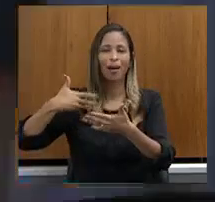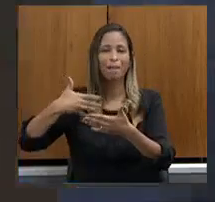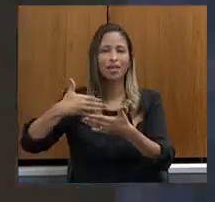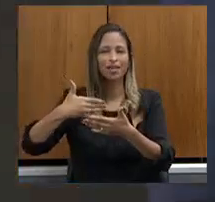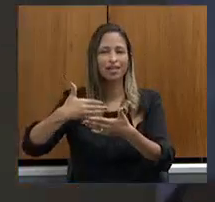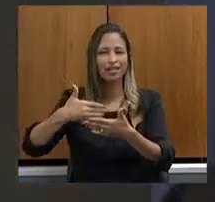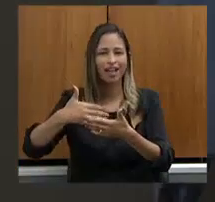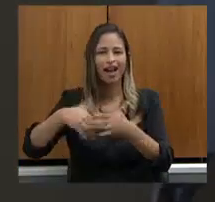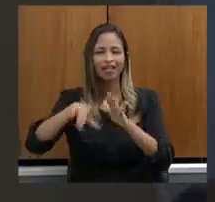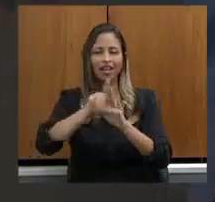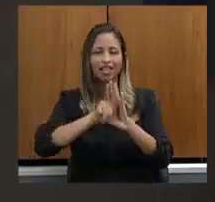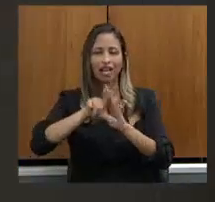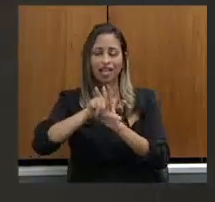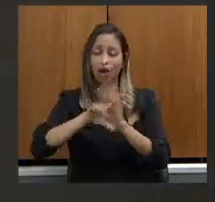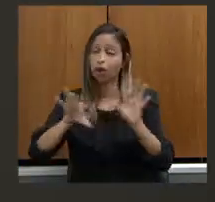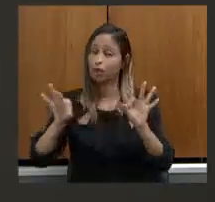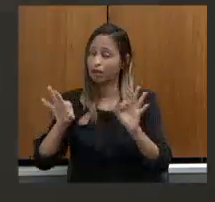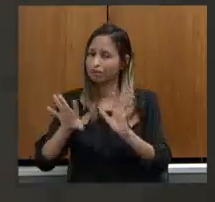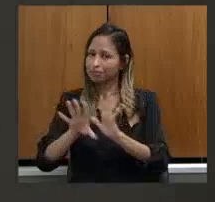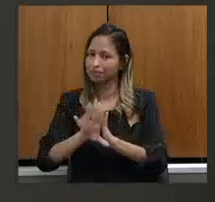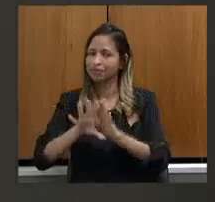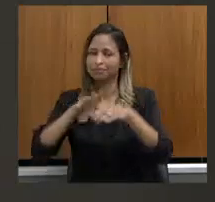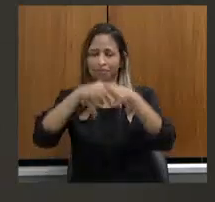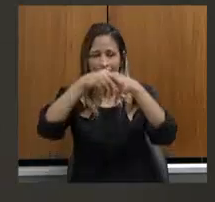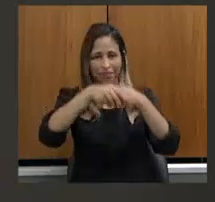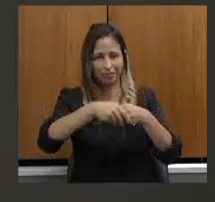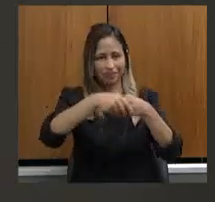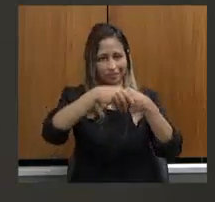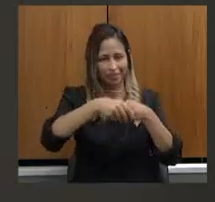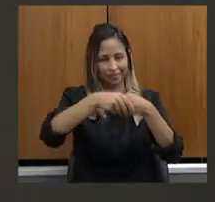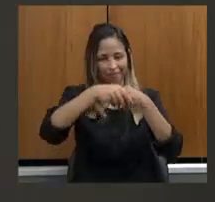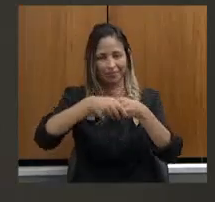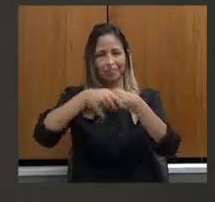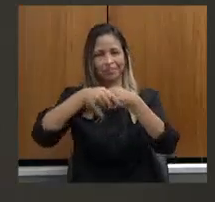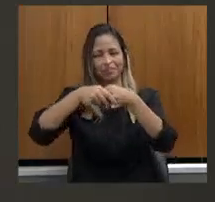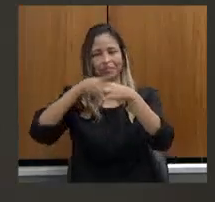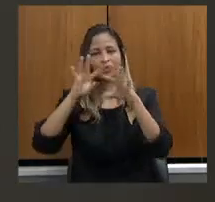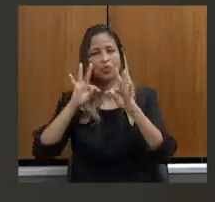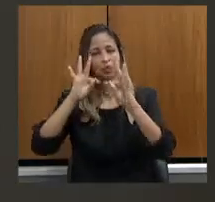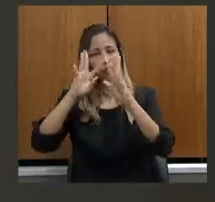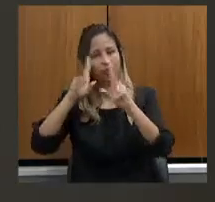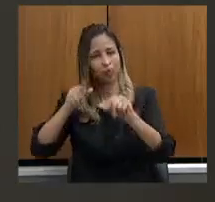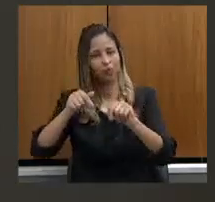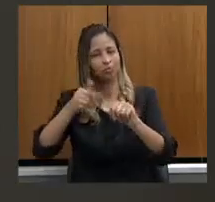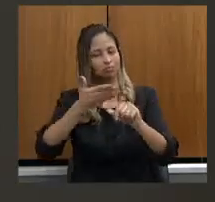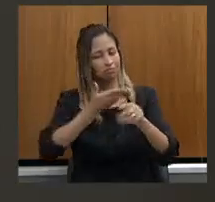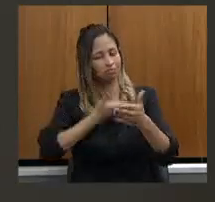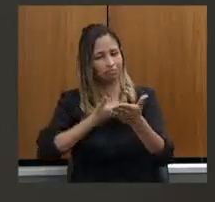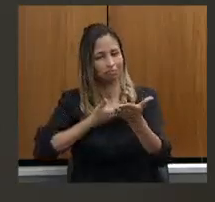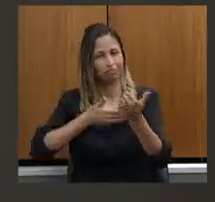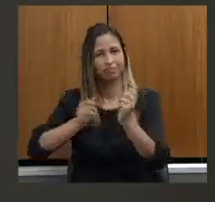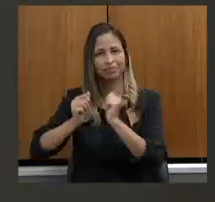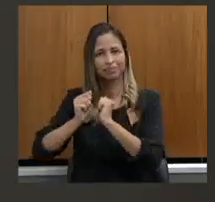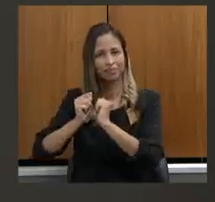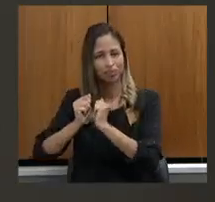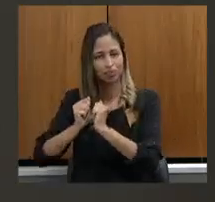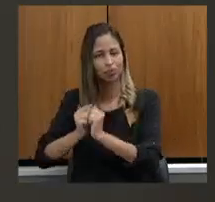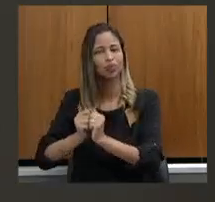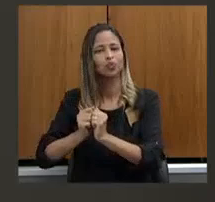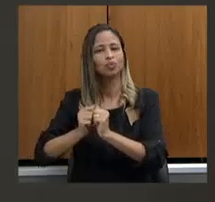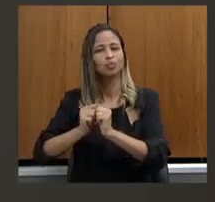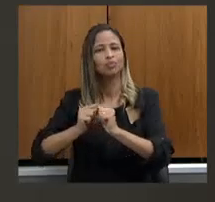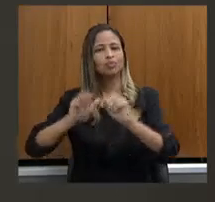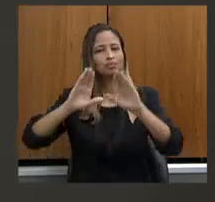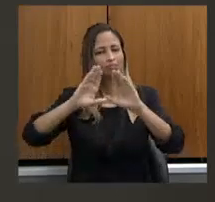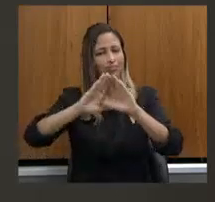legislatura que se encerra então cumprimentar vossa excelência cumprimentar todos os colegas parlamentares participam desse